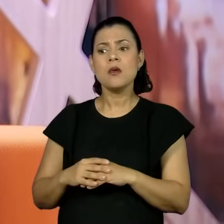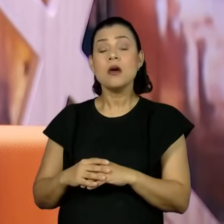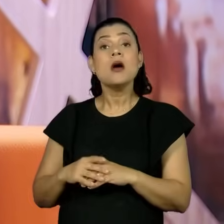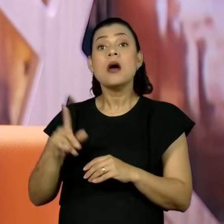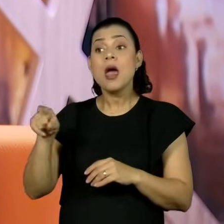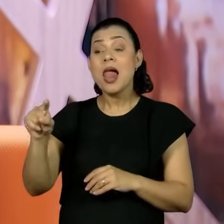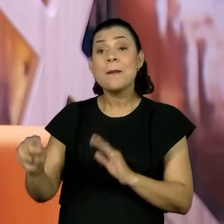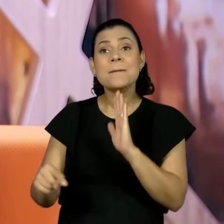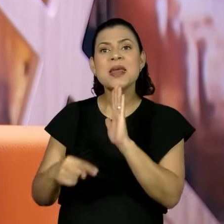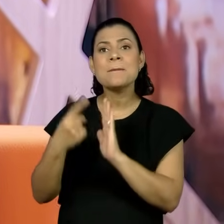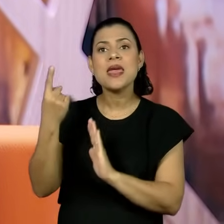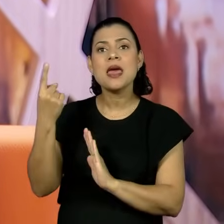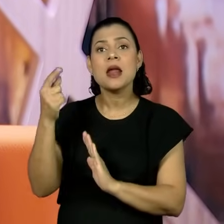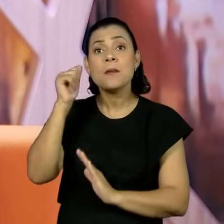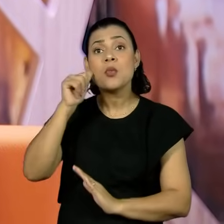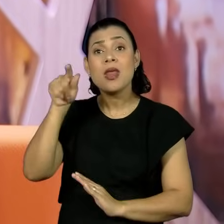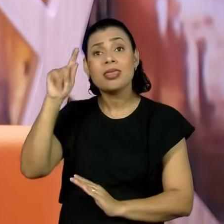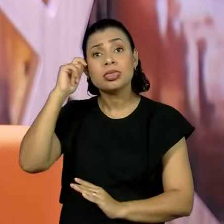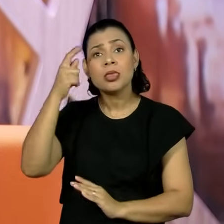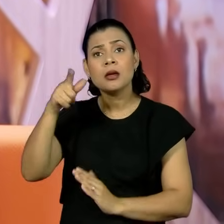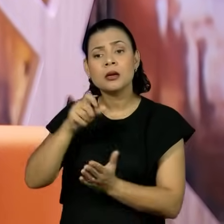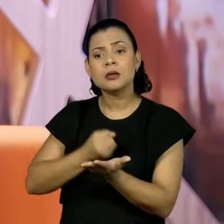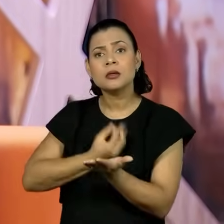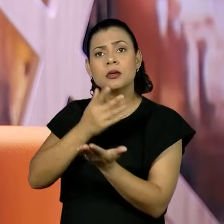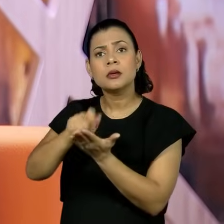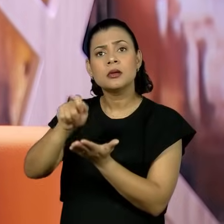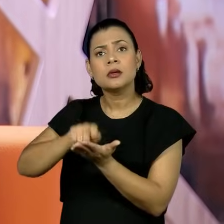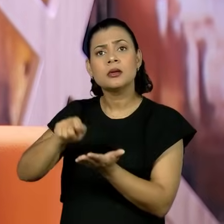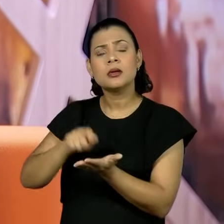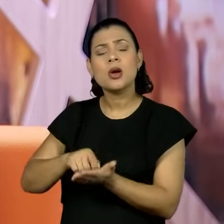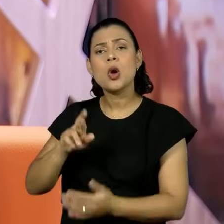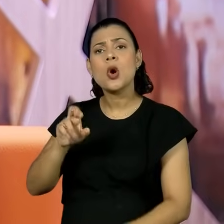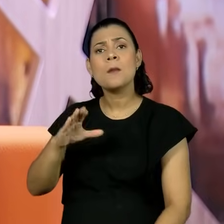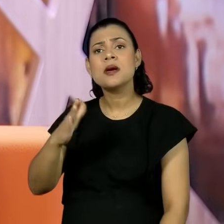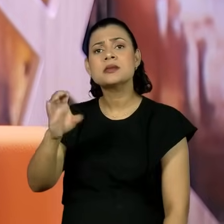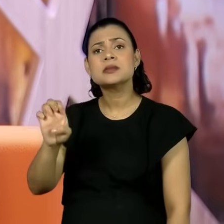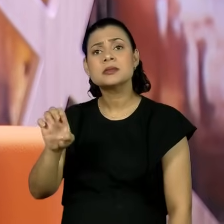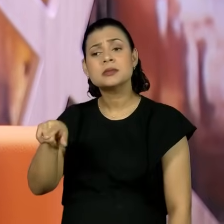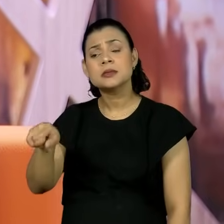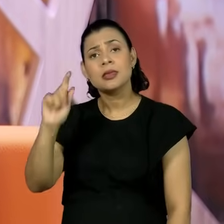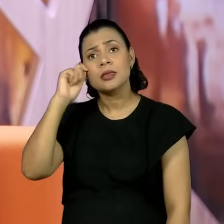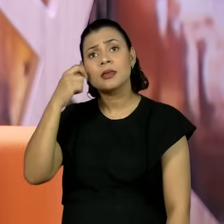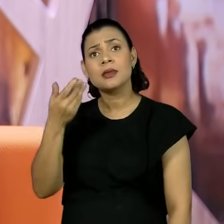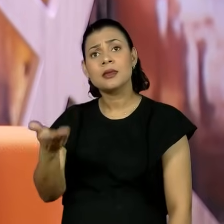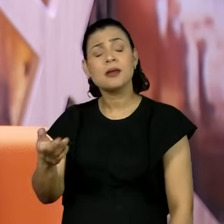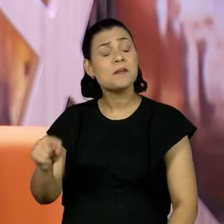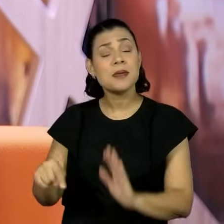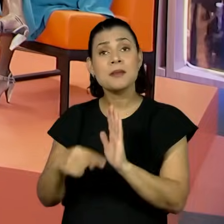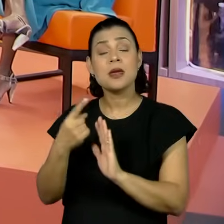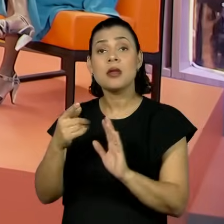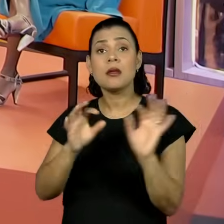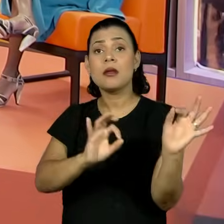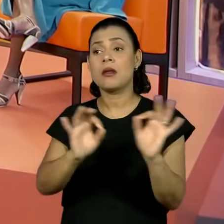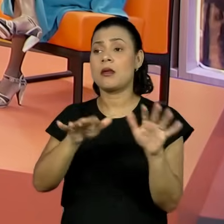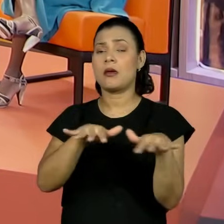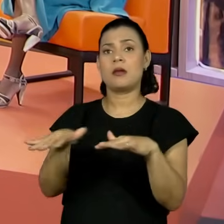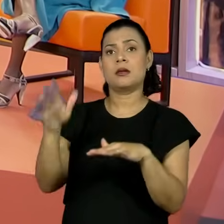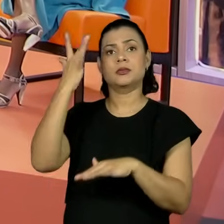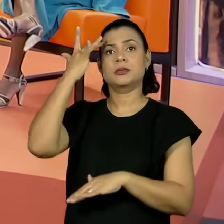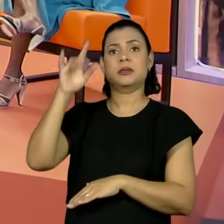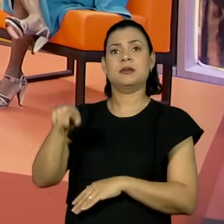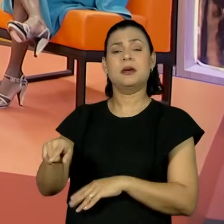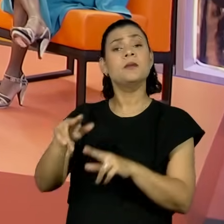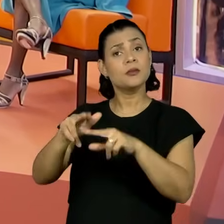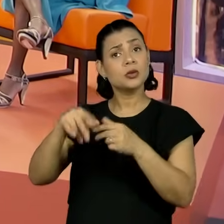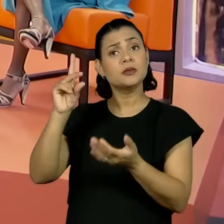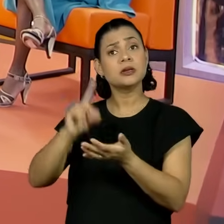na verdade, a filosofia tem uma base em África, né? Sim. As filosofias, a astronomia também com